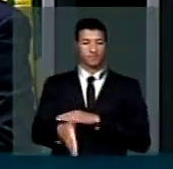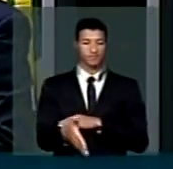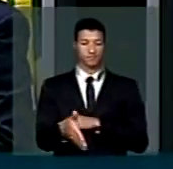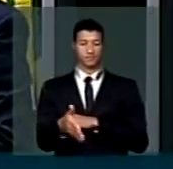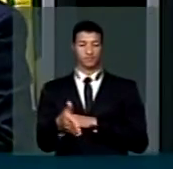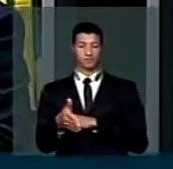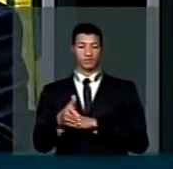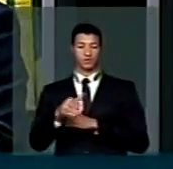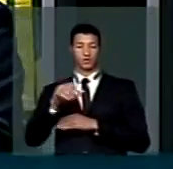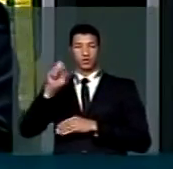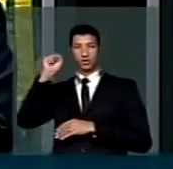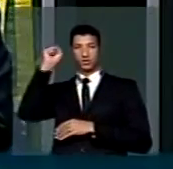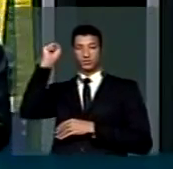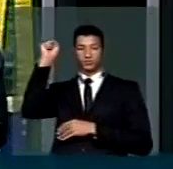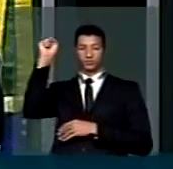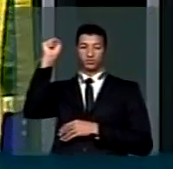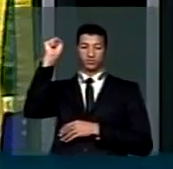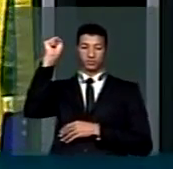direcionou um soco